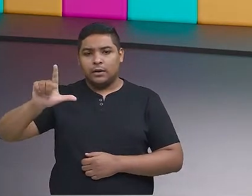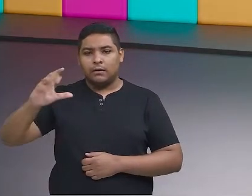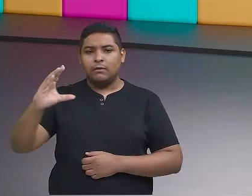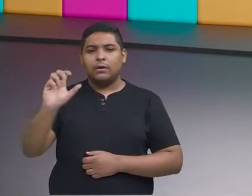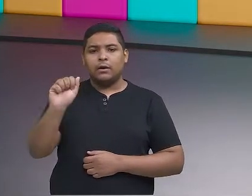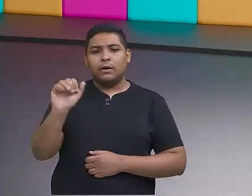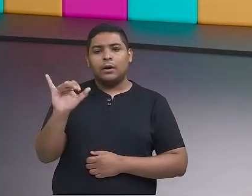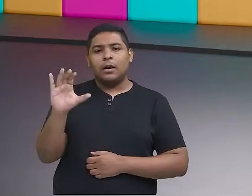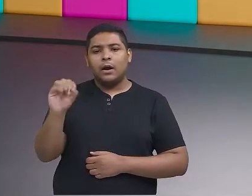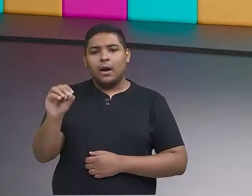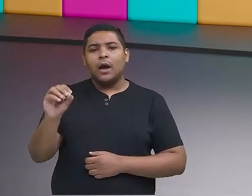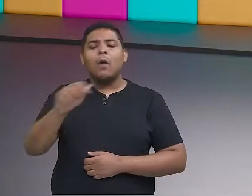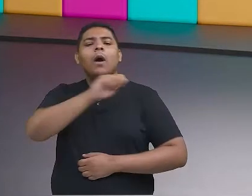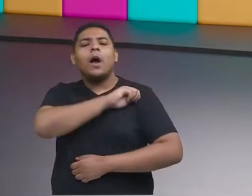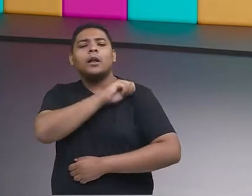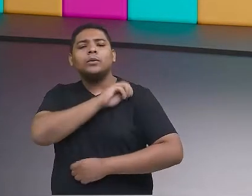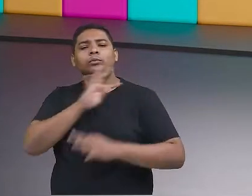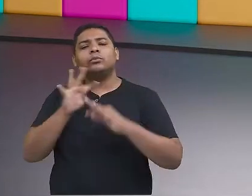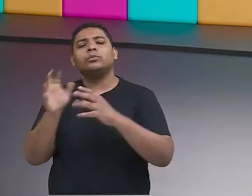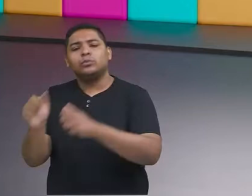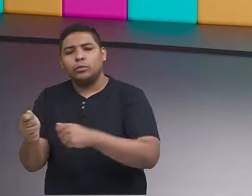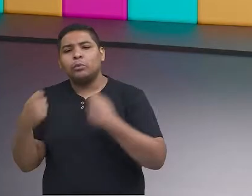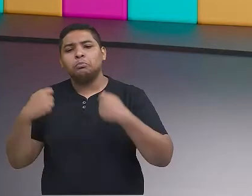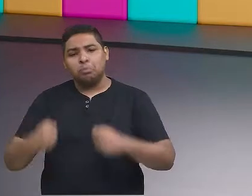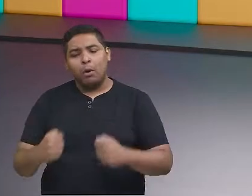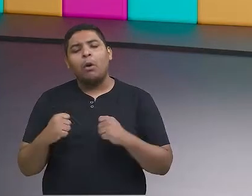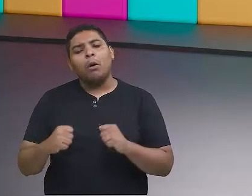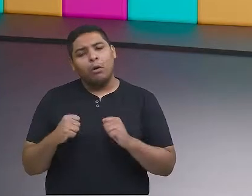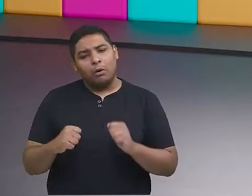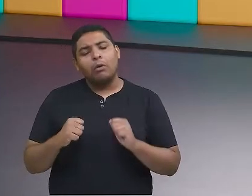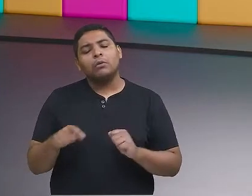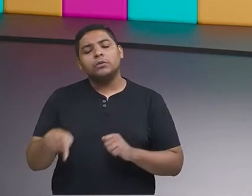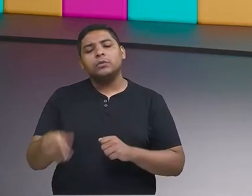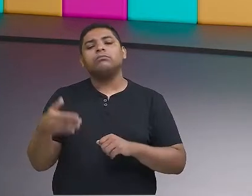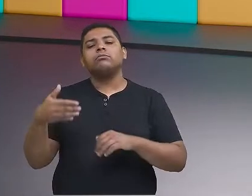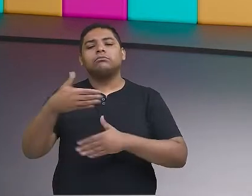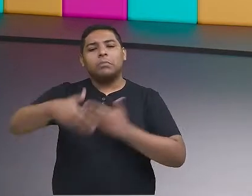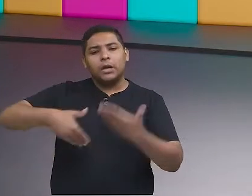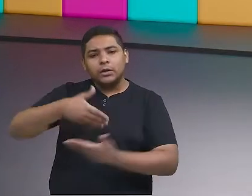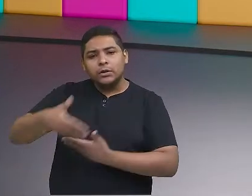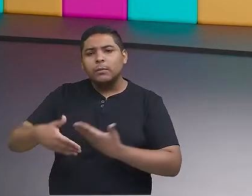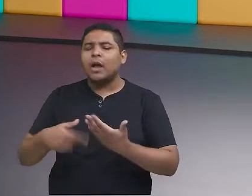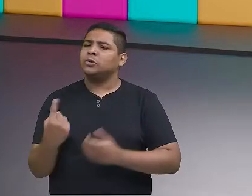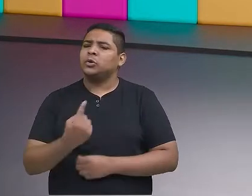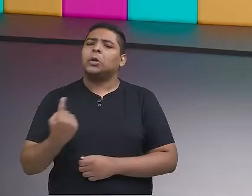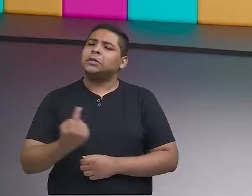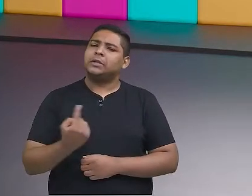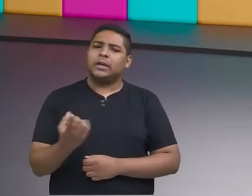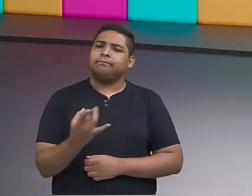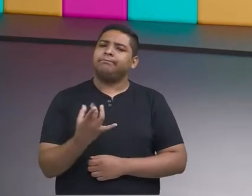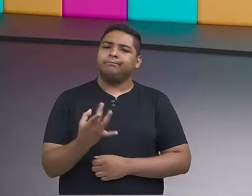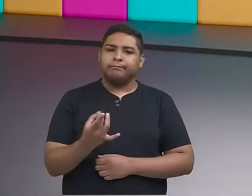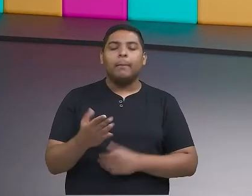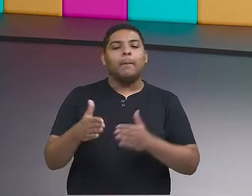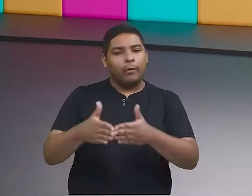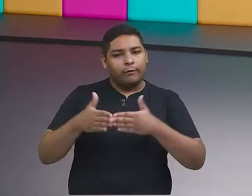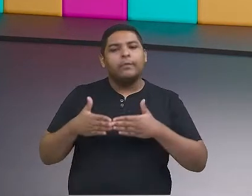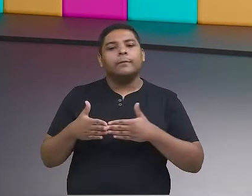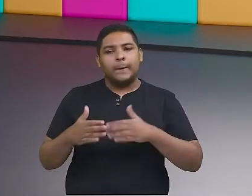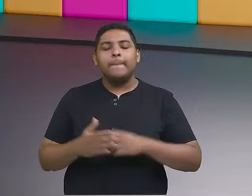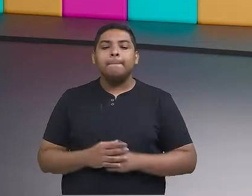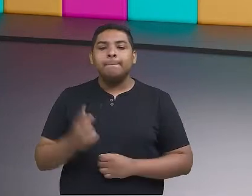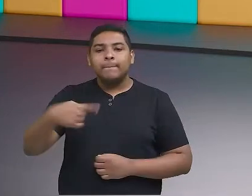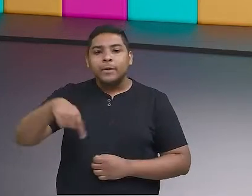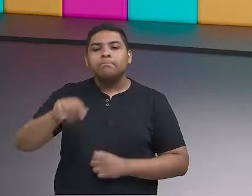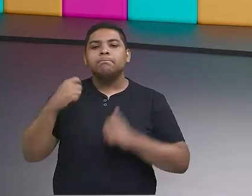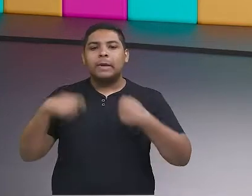pessoal, participando comigo, tá bom? Não deixam eu aqui sozinha falando com vocês. Eu sei que tem alguém